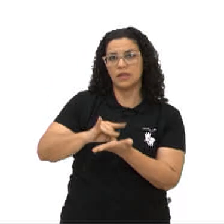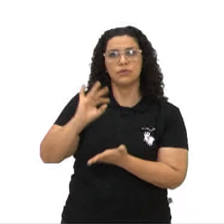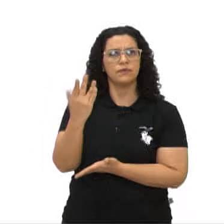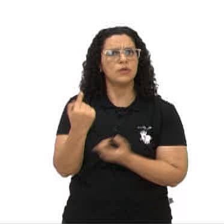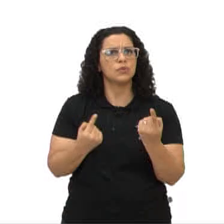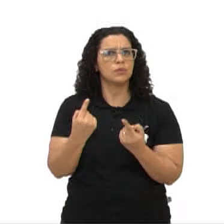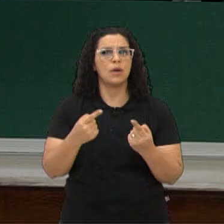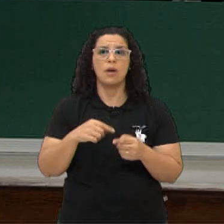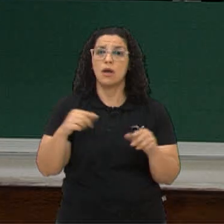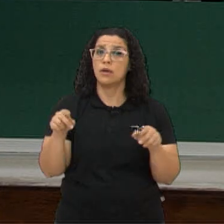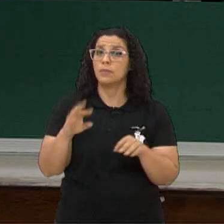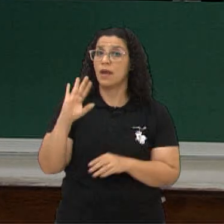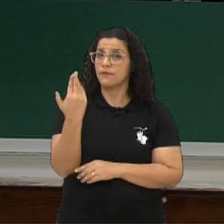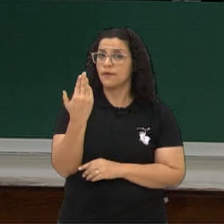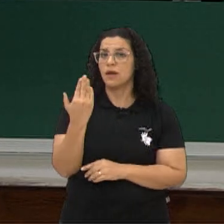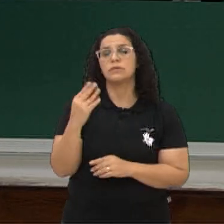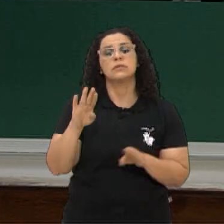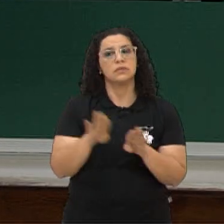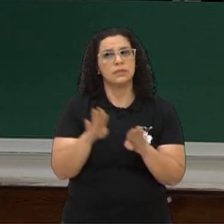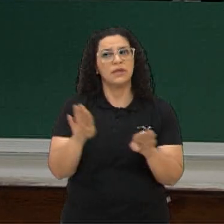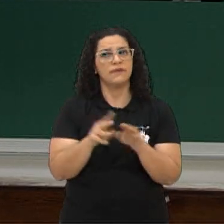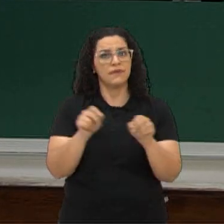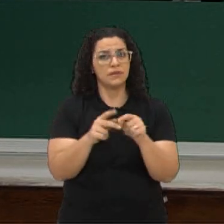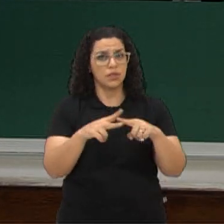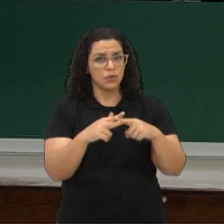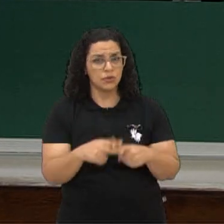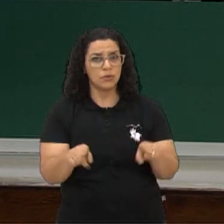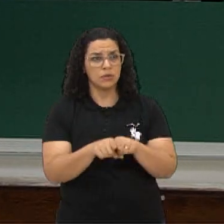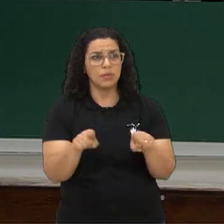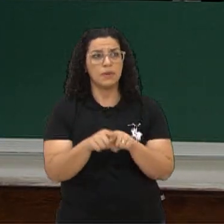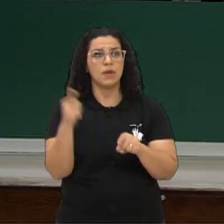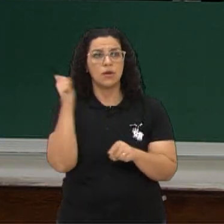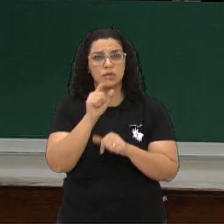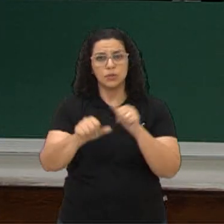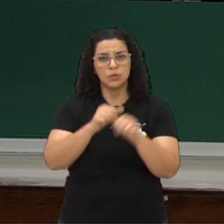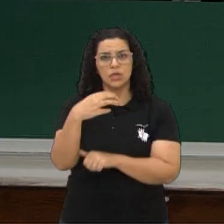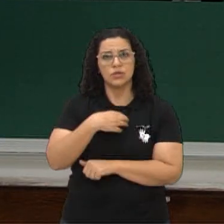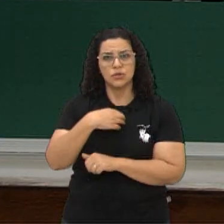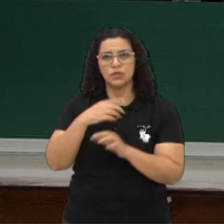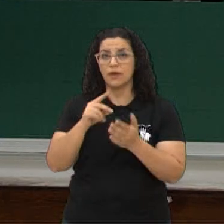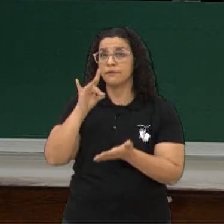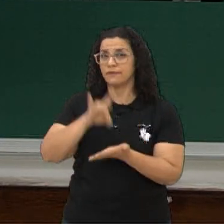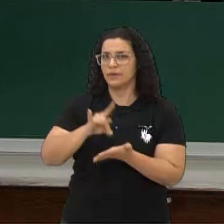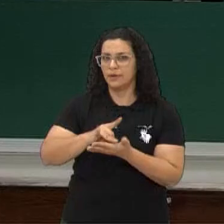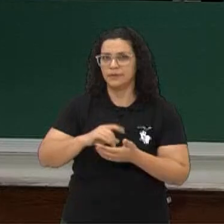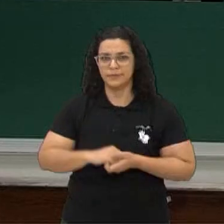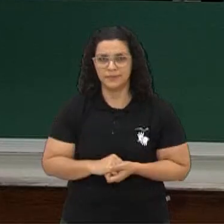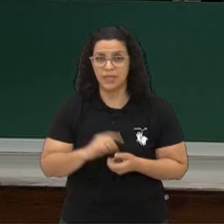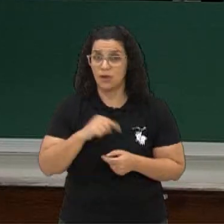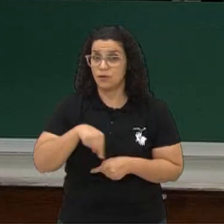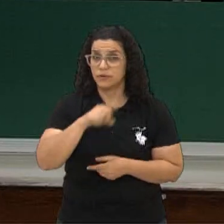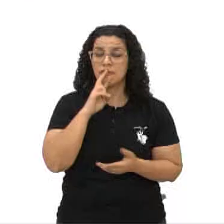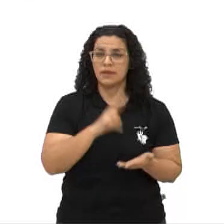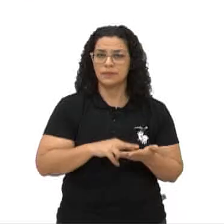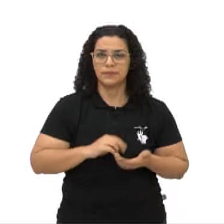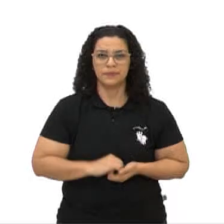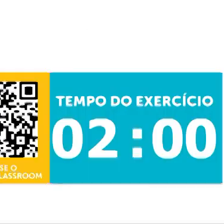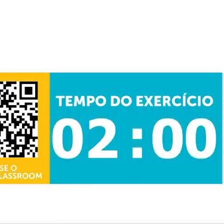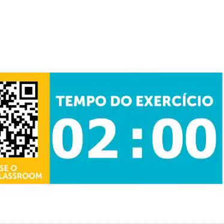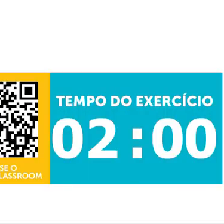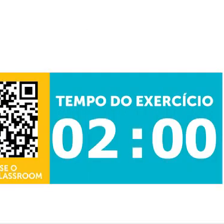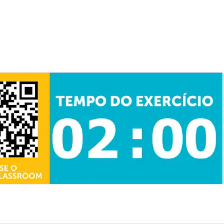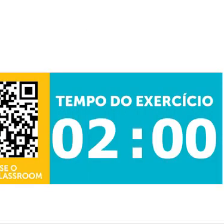verdadeiro e falso, e as falsas, por favor, façam uma correção para que elas fiquem sentenças verdadeiras. Agora é com vocês.